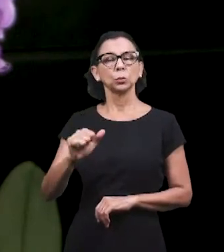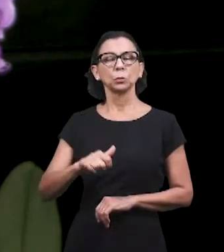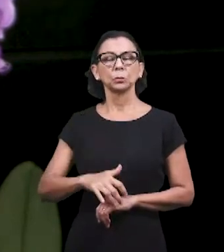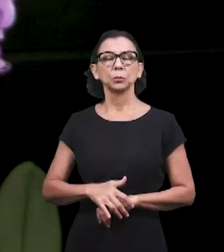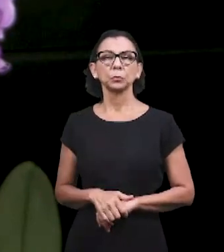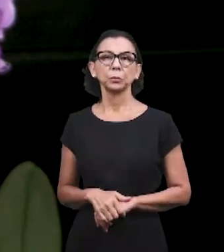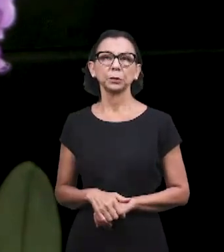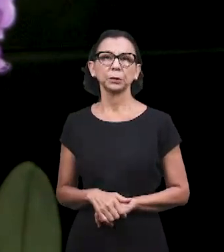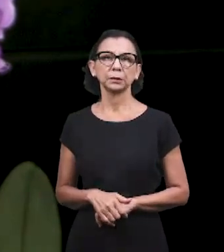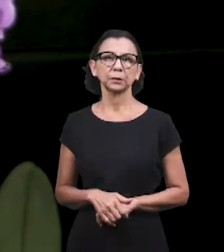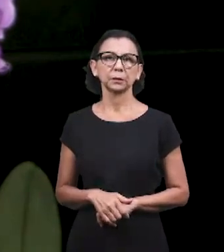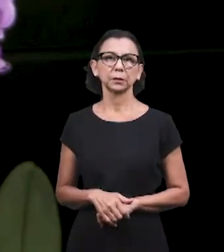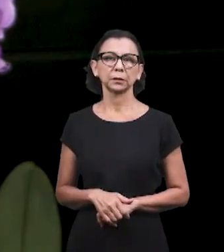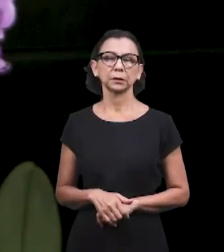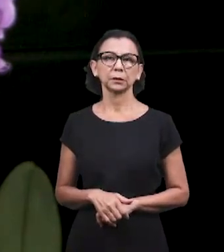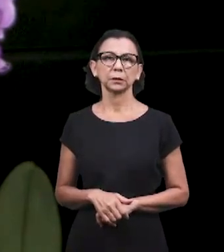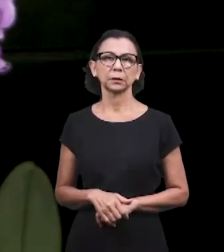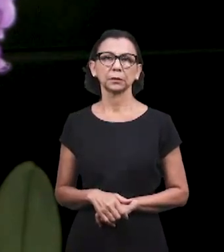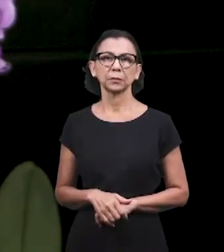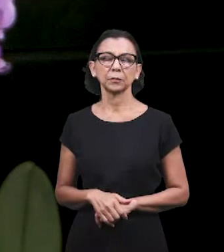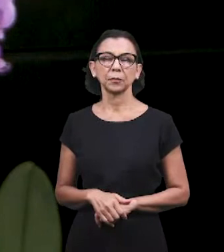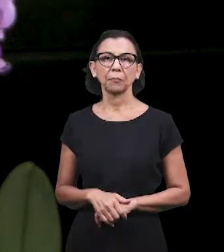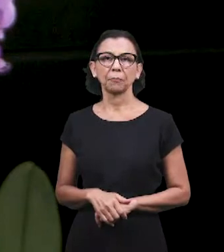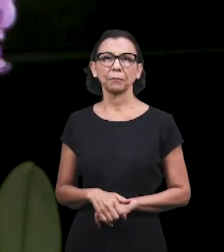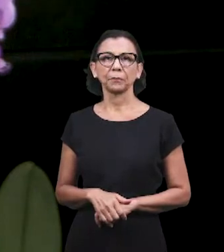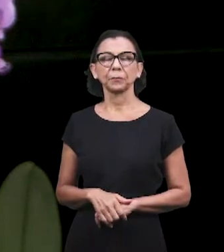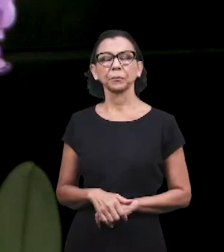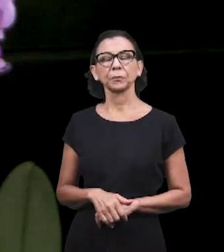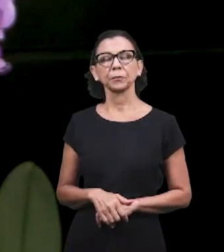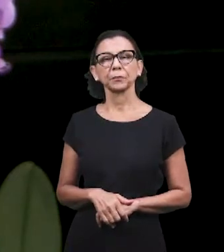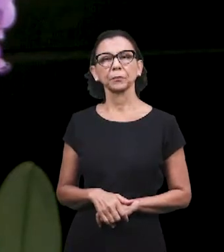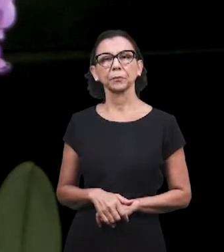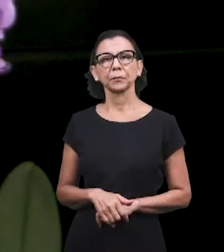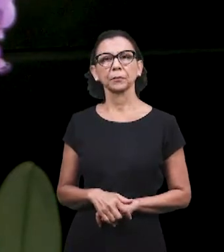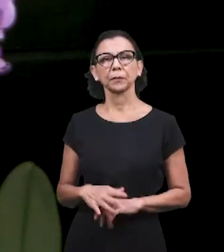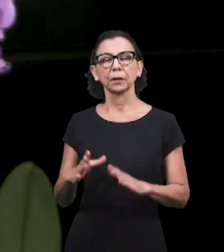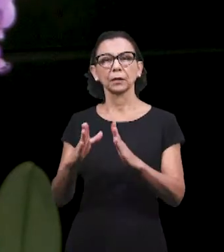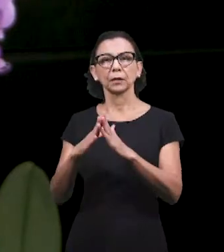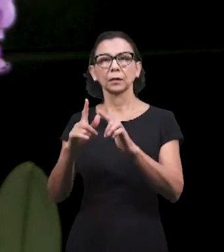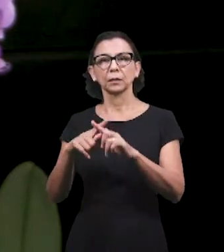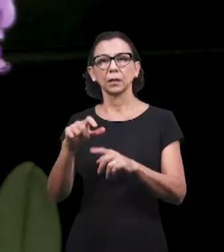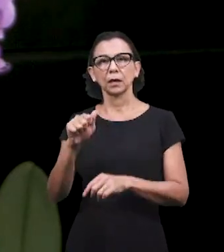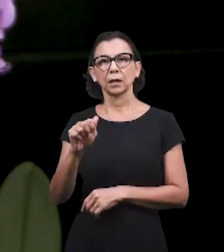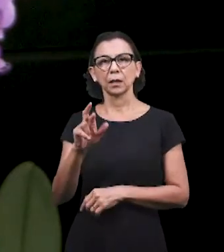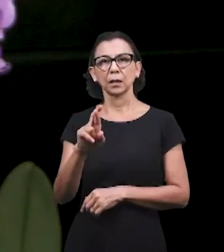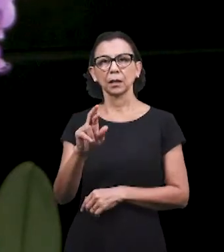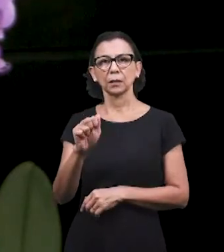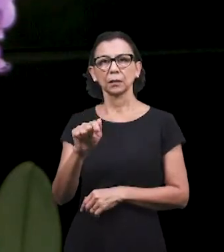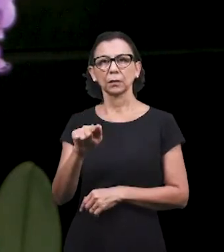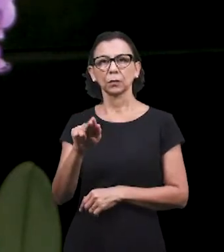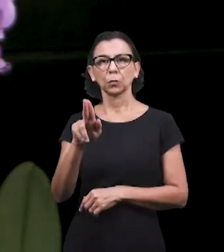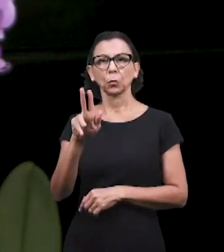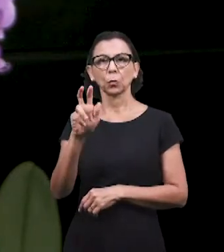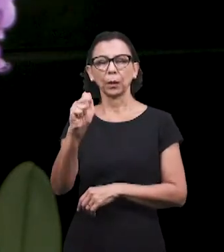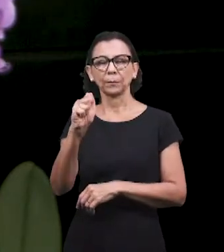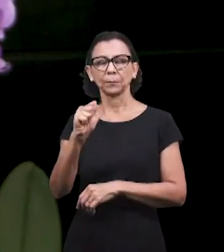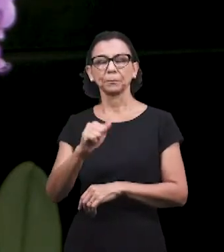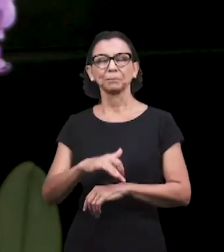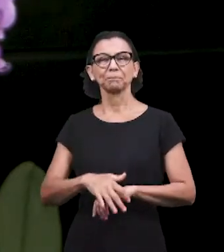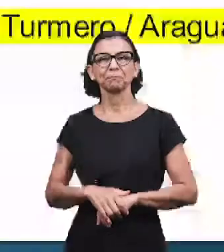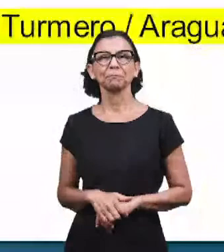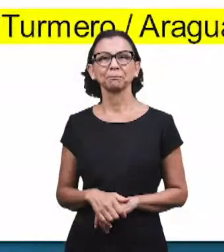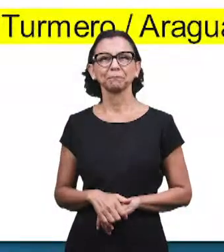Turmero, lá em Aragua. E nós vamos então ler aqui a expressão usada por ele, que ele disse, ele escreveu